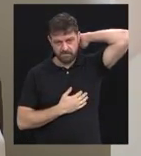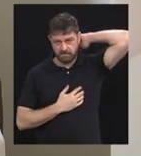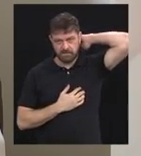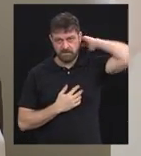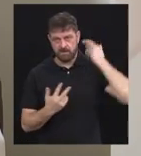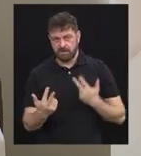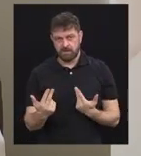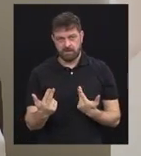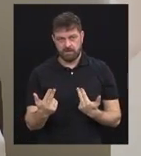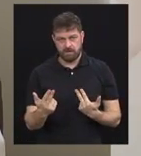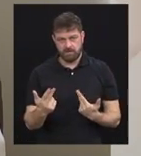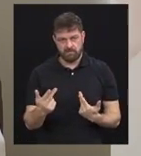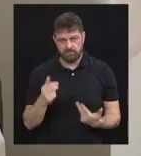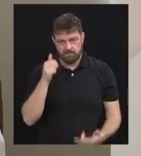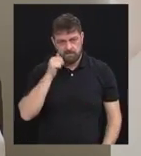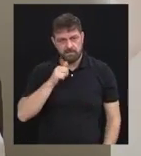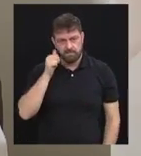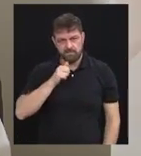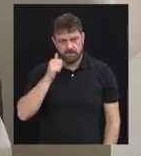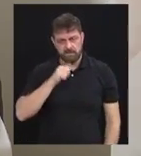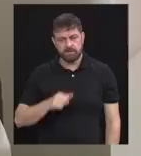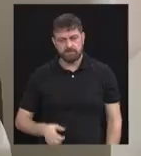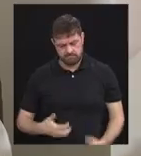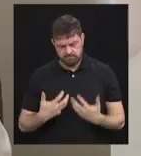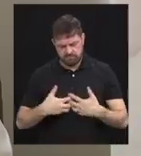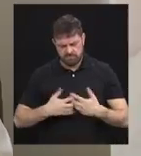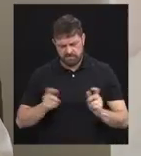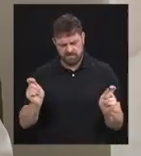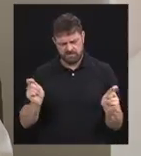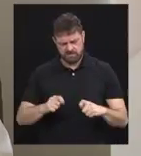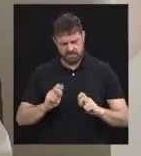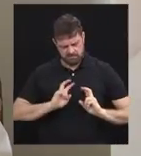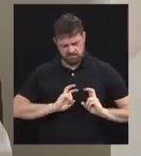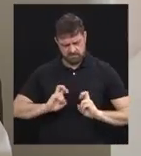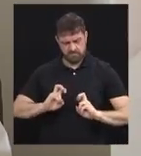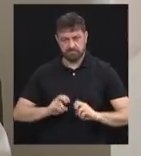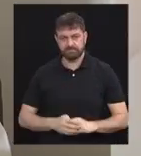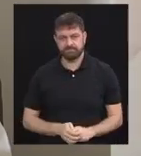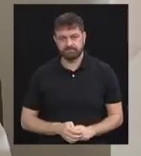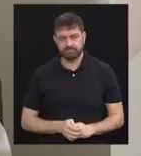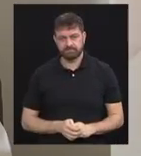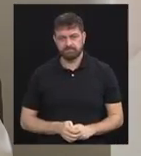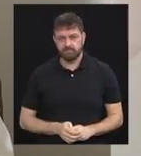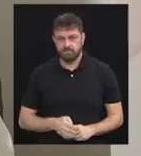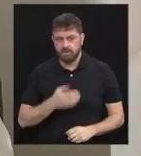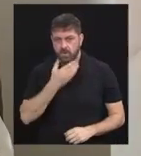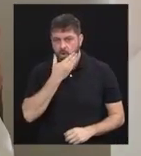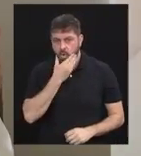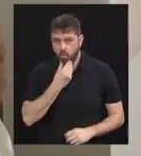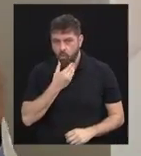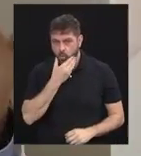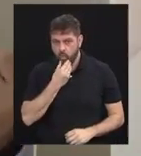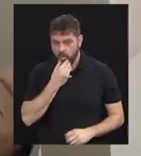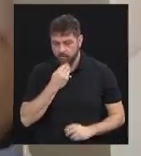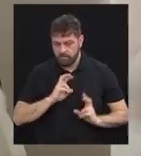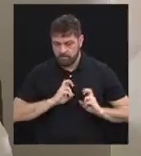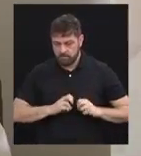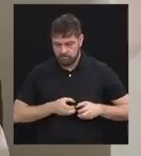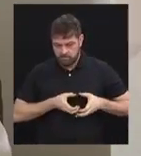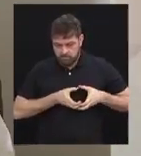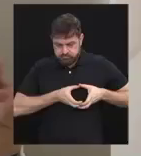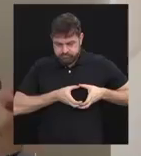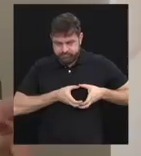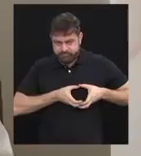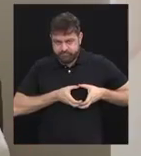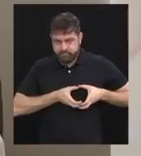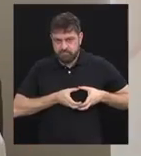e funciona. A maioria das vezes, o câncer da mama no homem é mais avançado, exatamente porque o